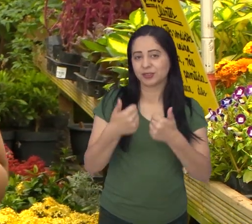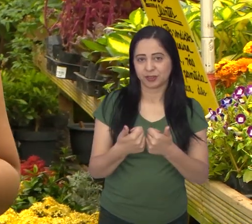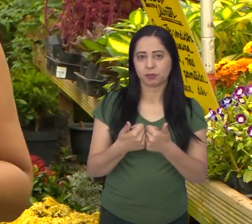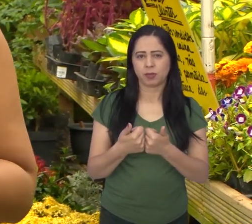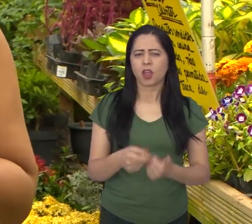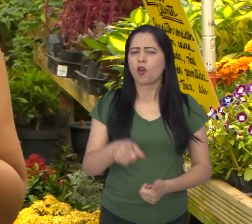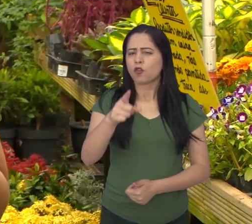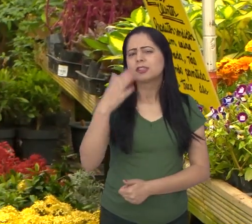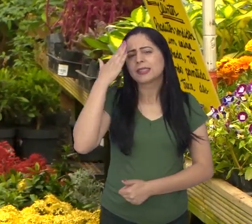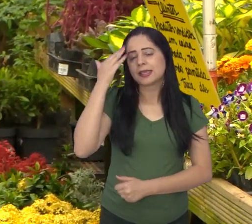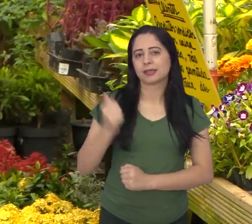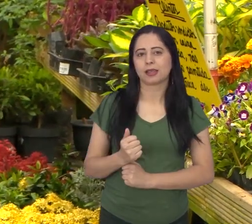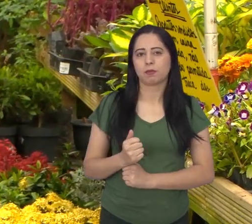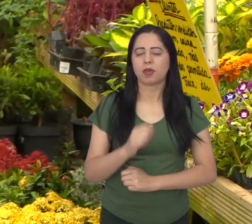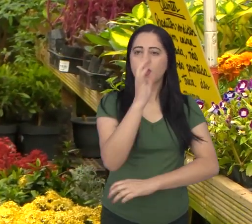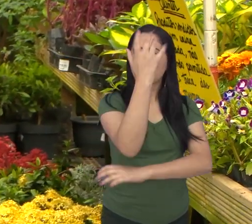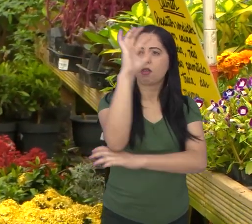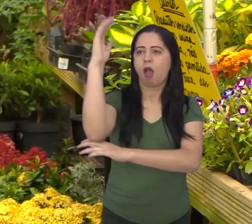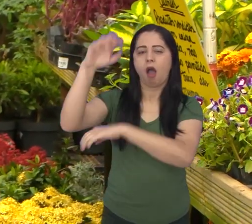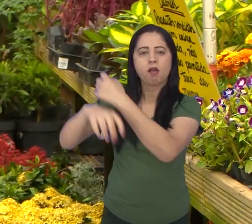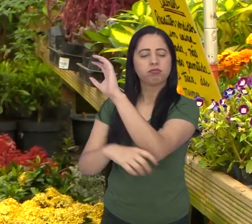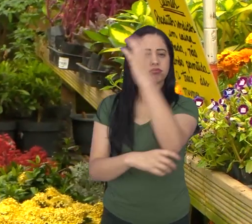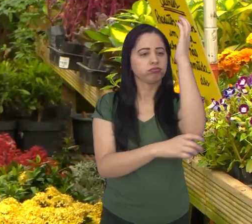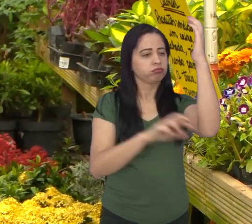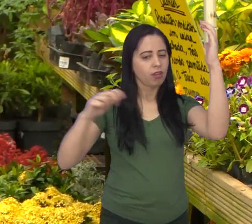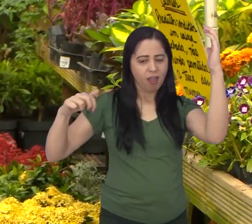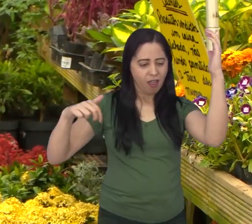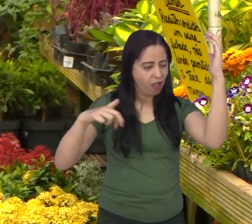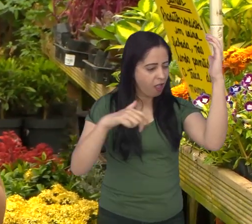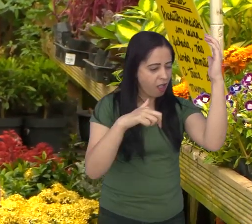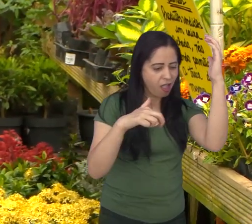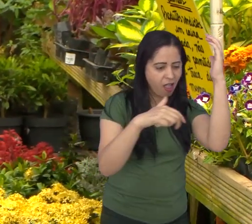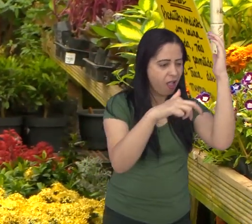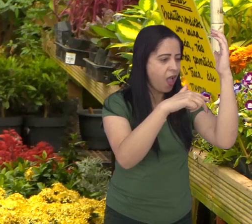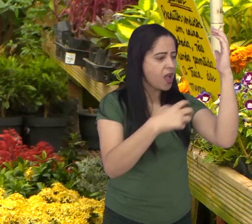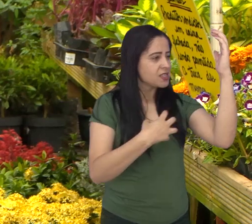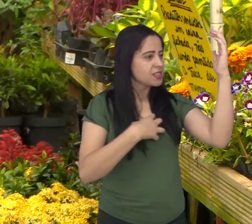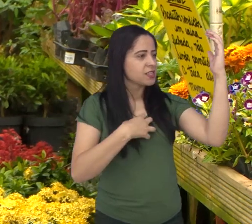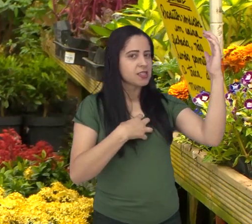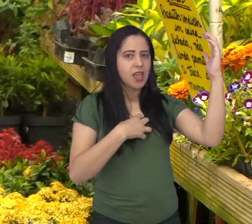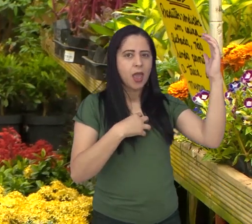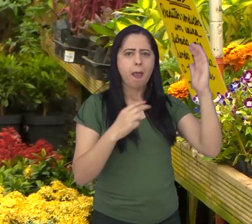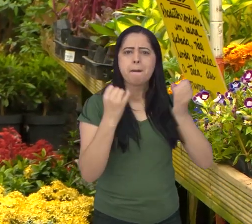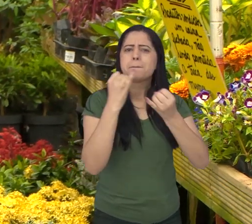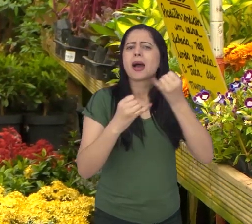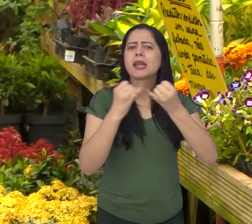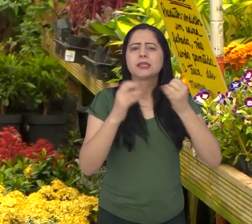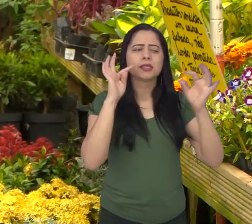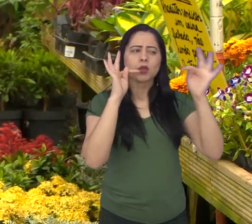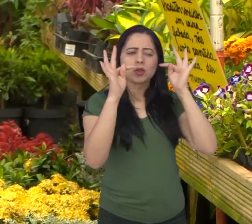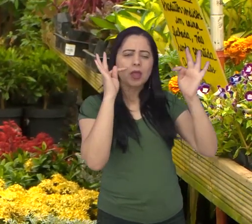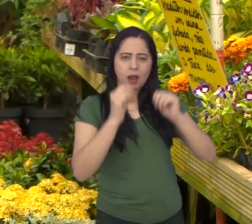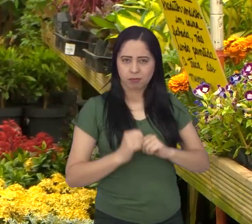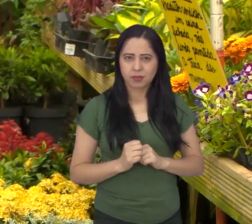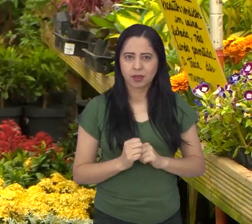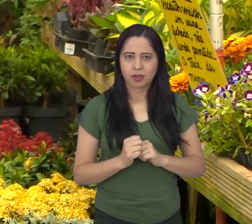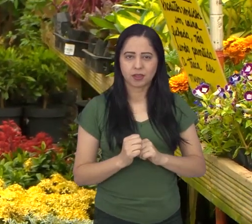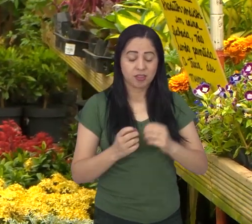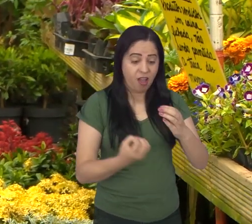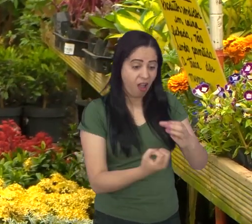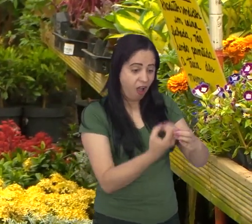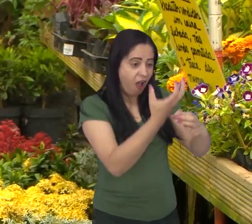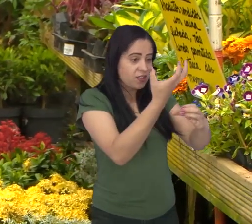Olá, tudo bem? Você sabia que manter a natureza pertinho da gente também é uma forma de terapia? Isso porque